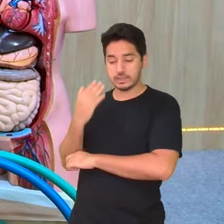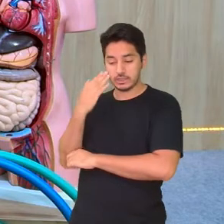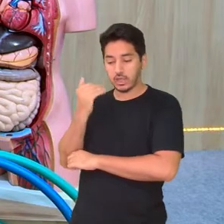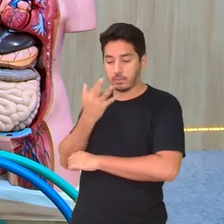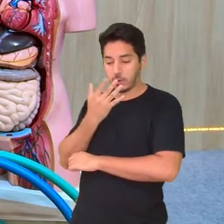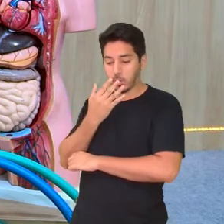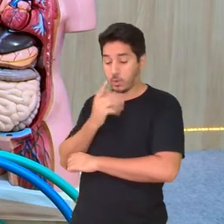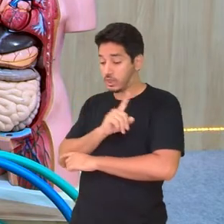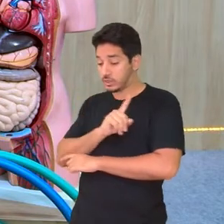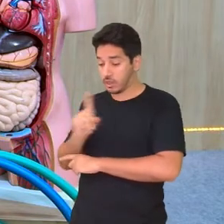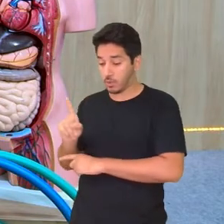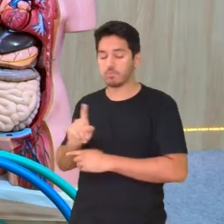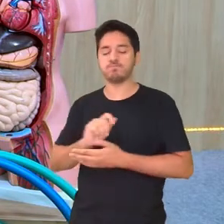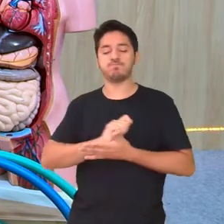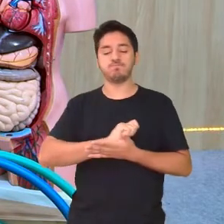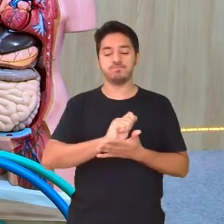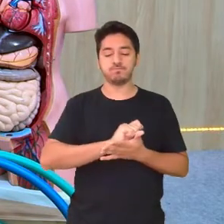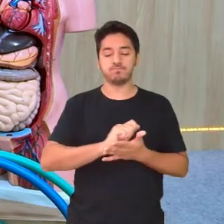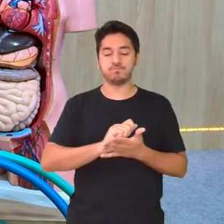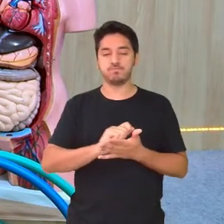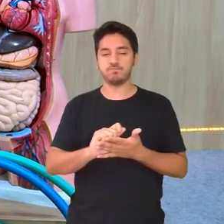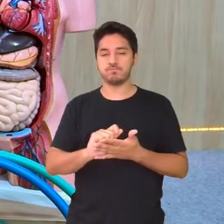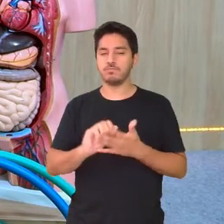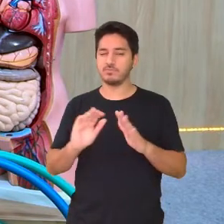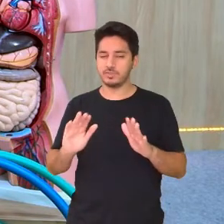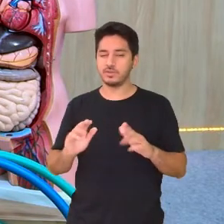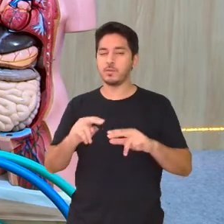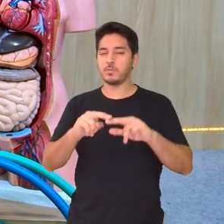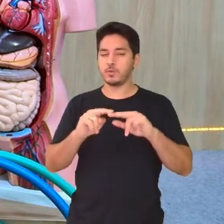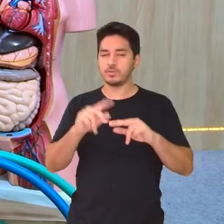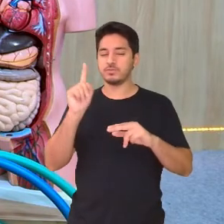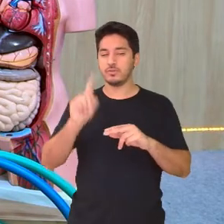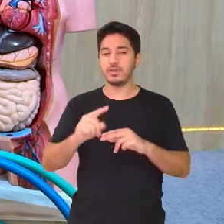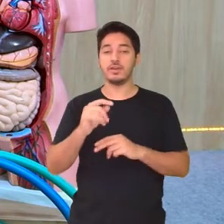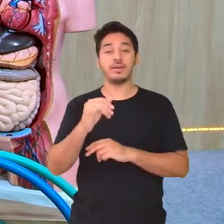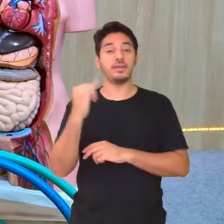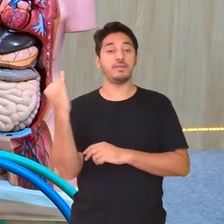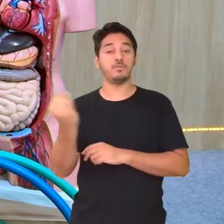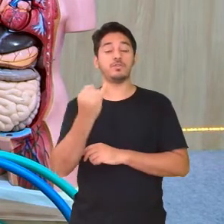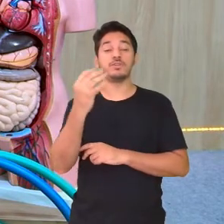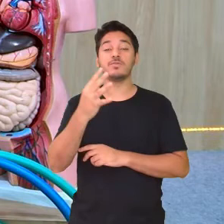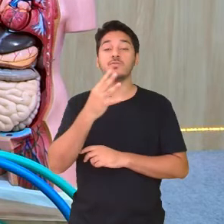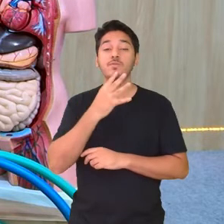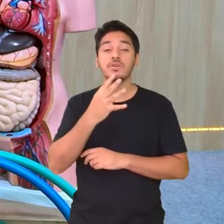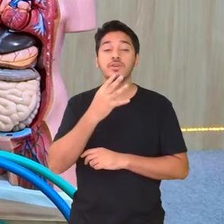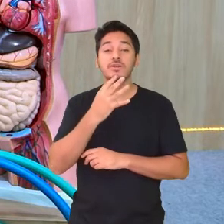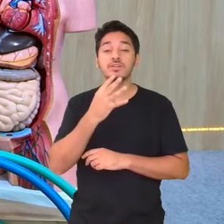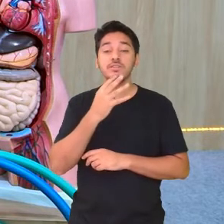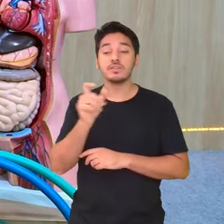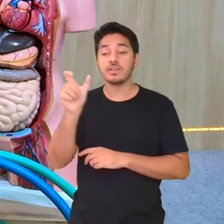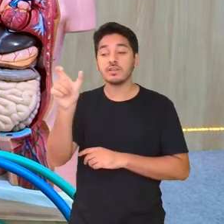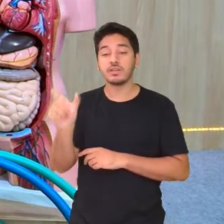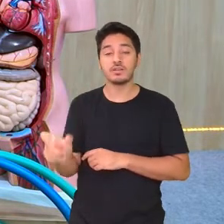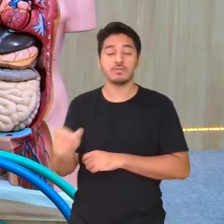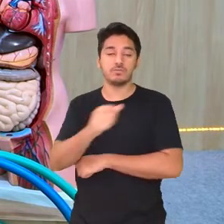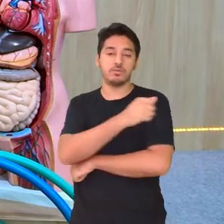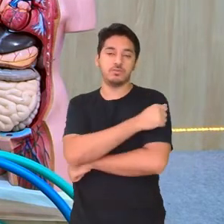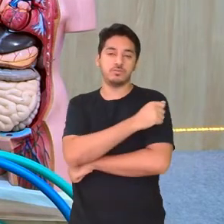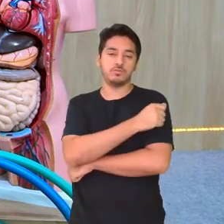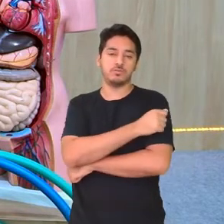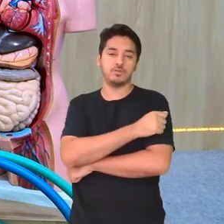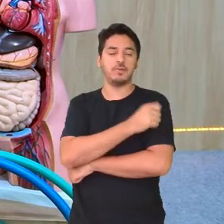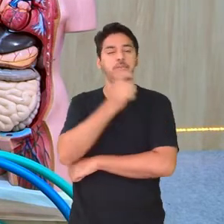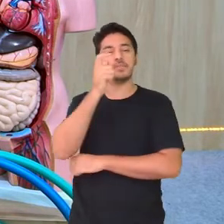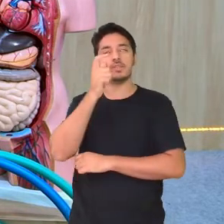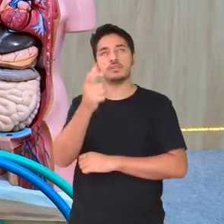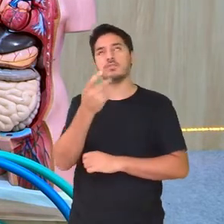que tudo esse conhecer, por isso que é tão importante a gente conhecer o estudante. É interessante quando a gente pede assim,